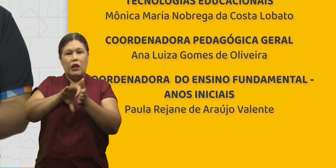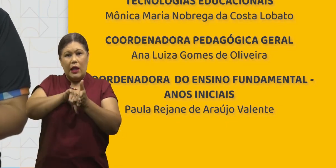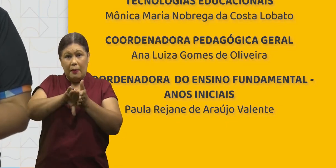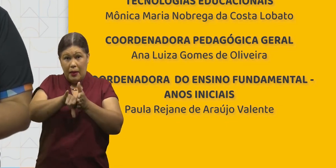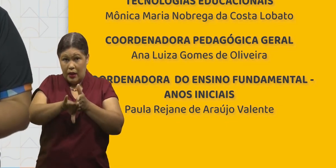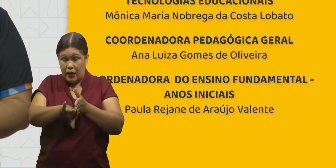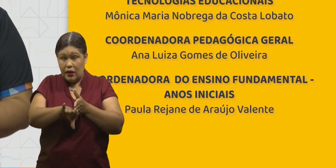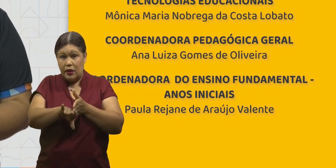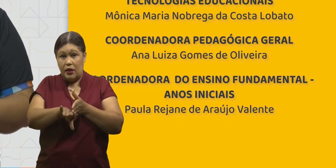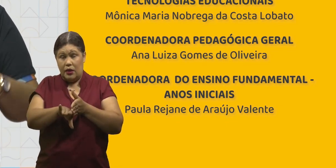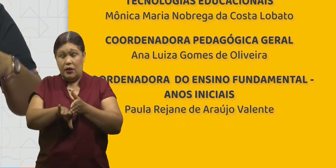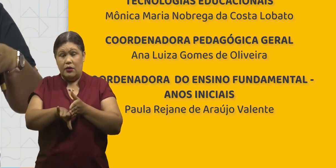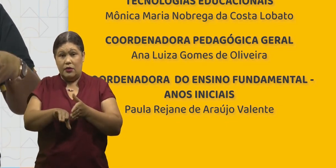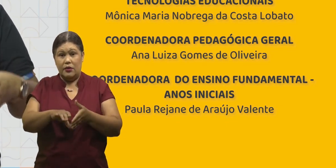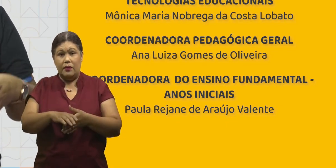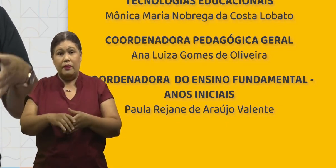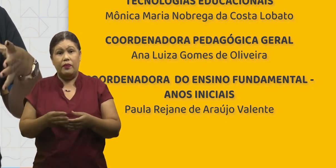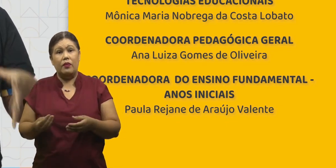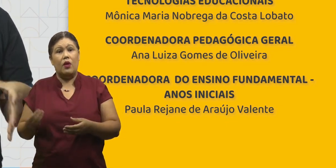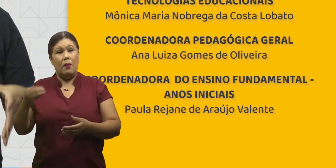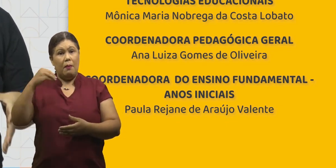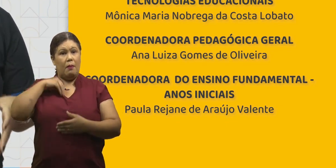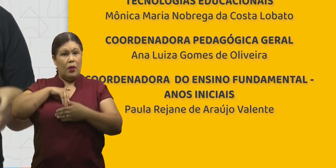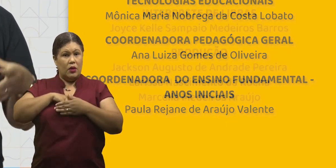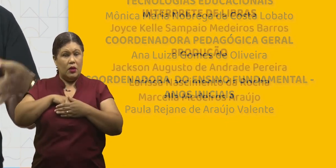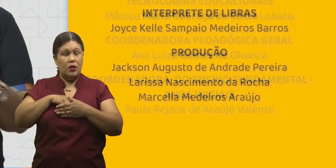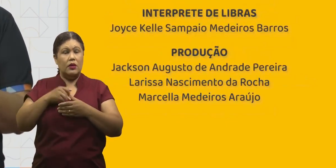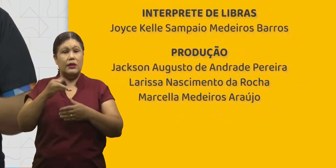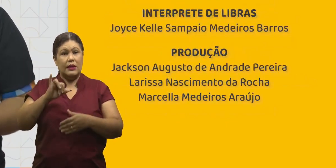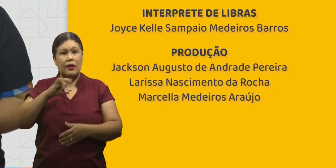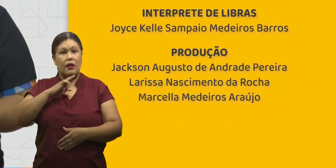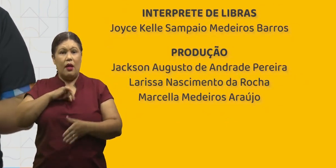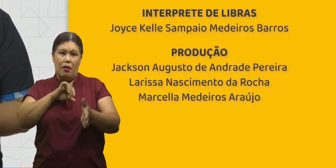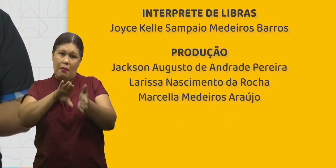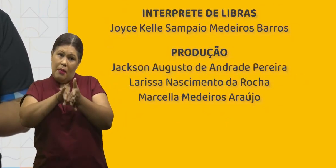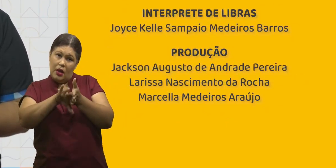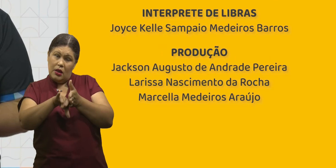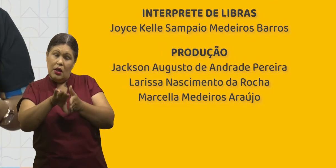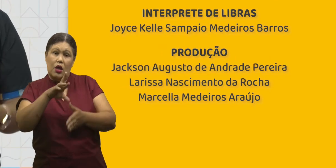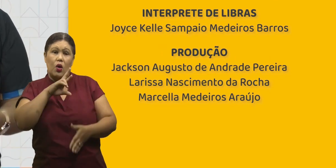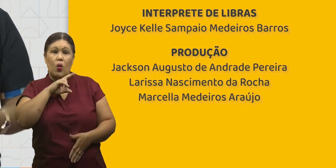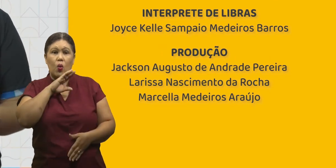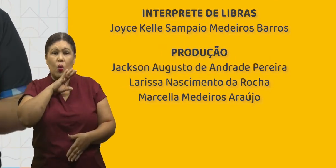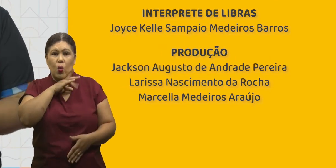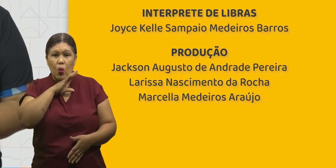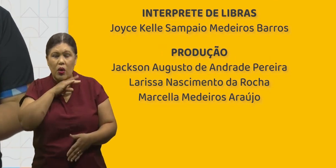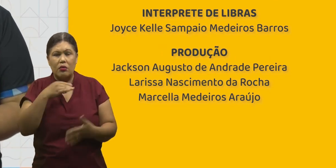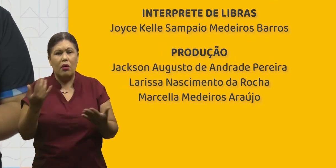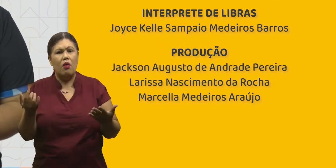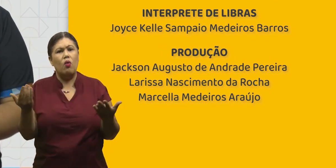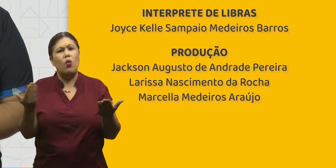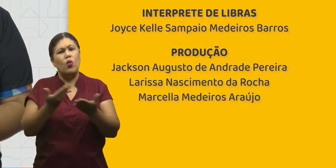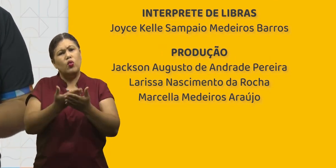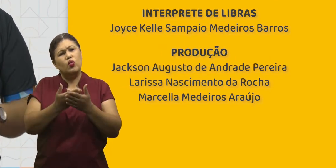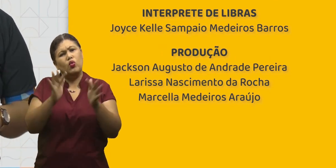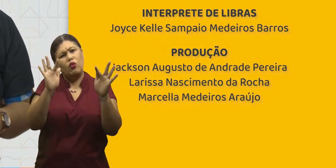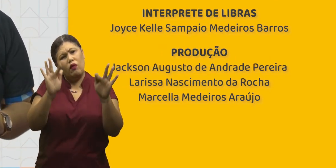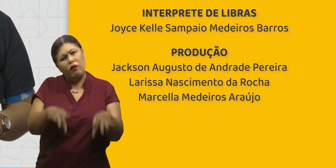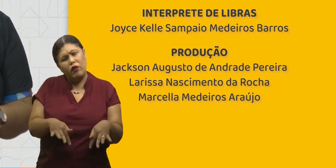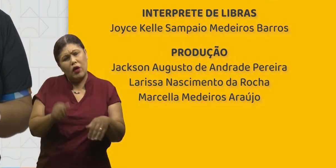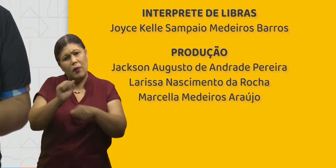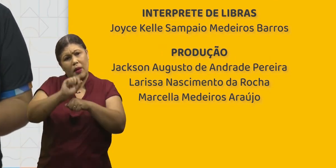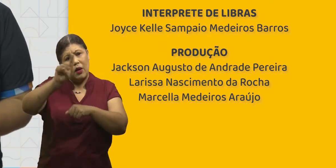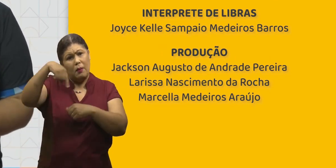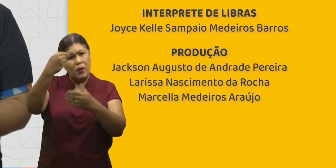Para isso, são colocados dentro de corpos humanos infectados por bactérias. Nossa aula vai ficando por aqui. E eu